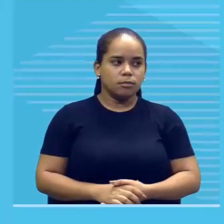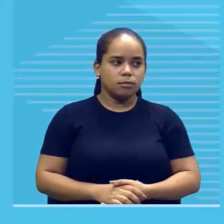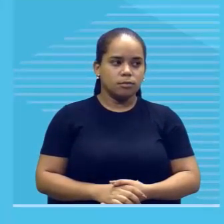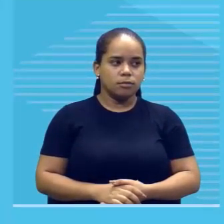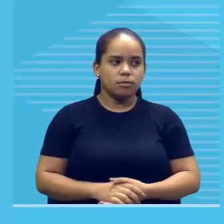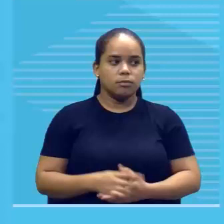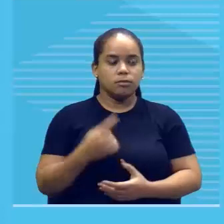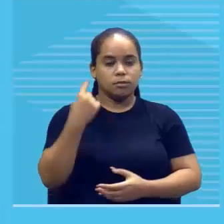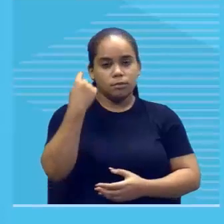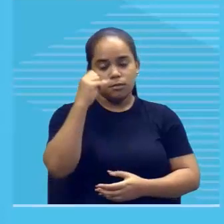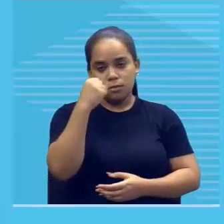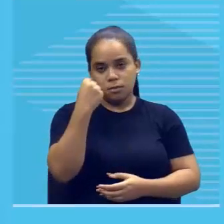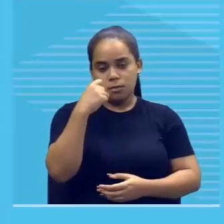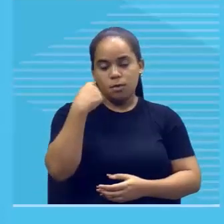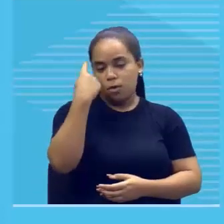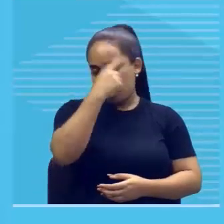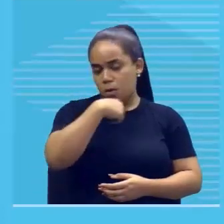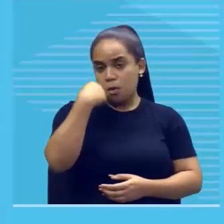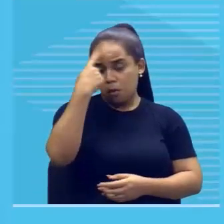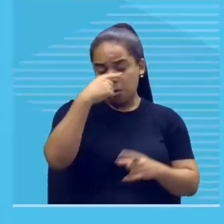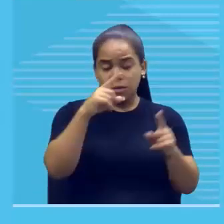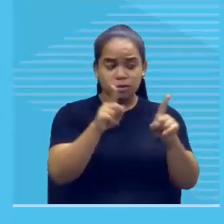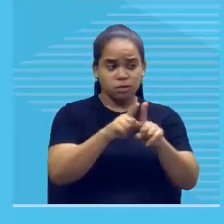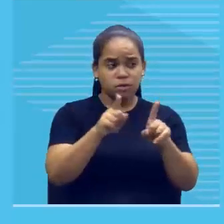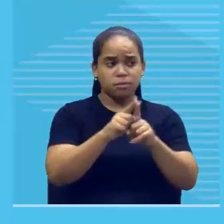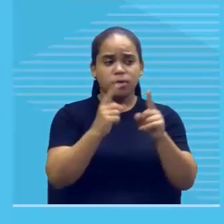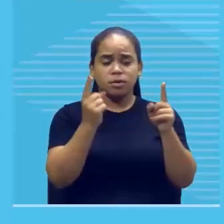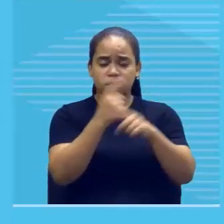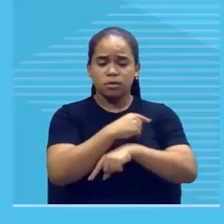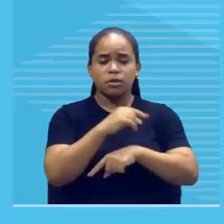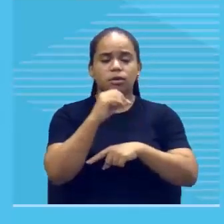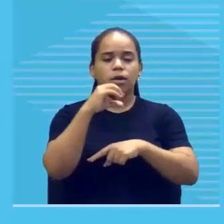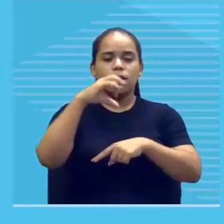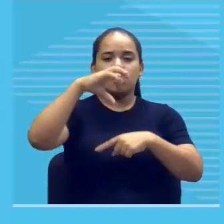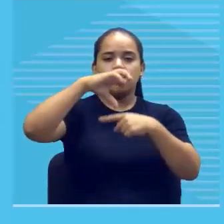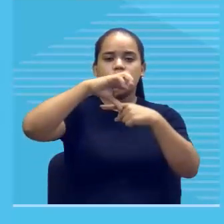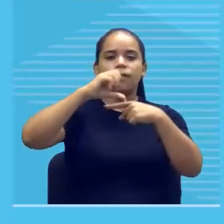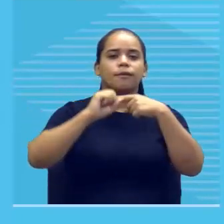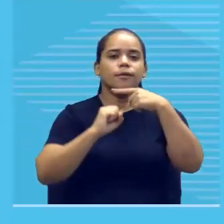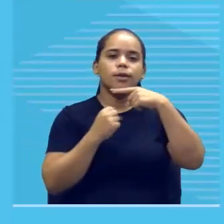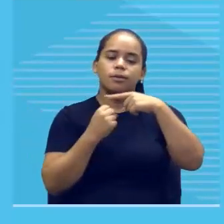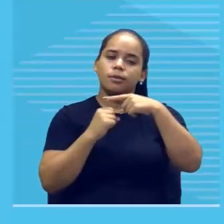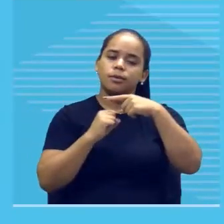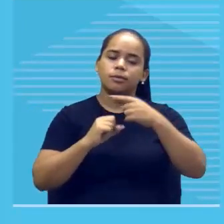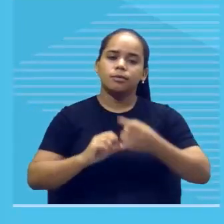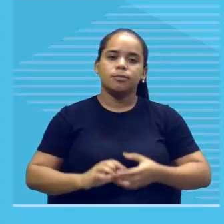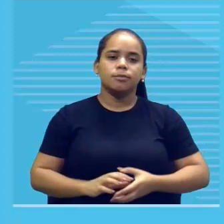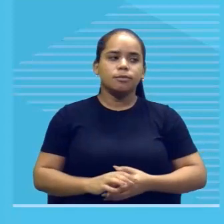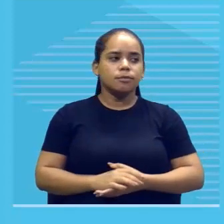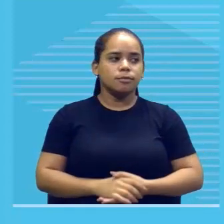que horas também é inverso vai ficar 9 sobre oito vezes